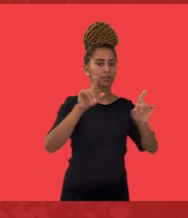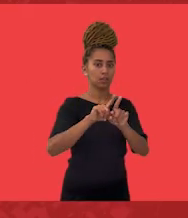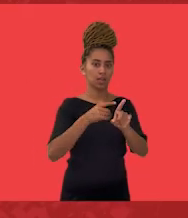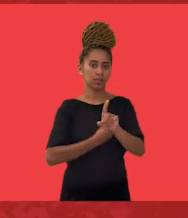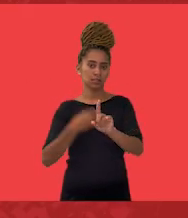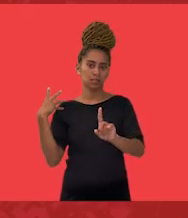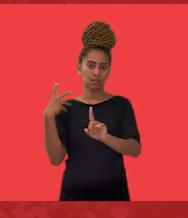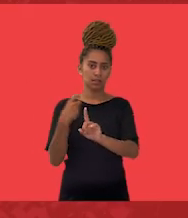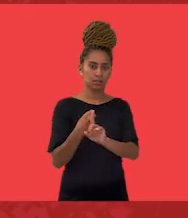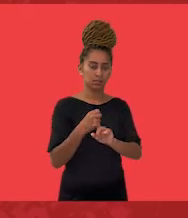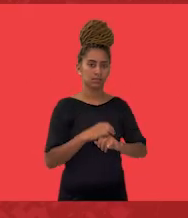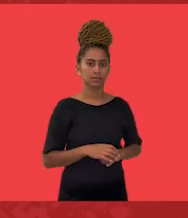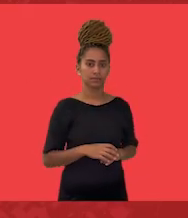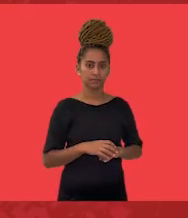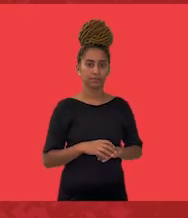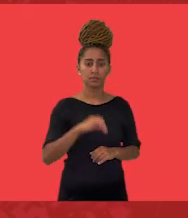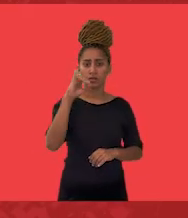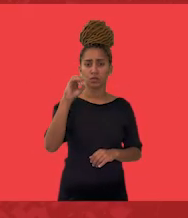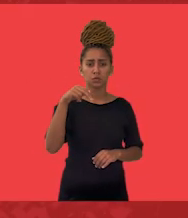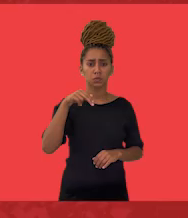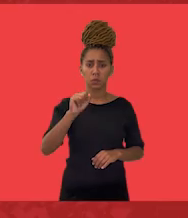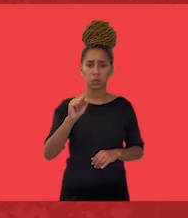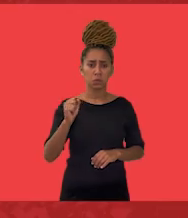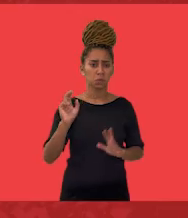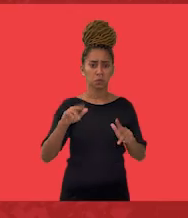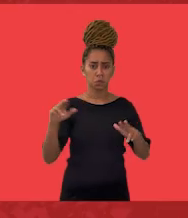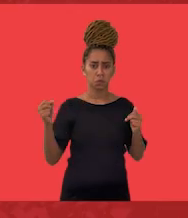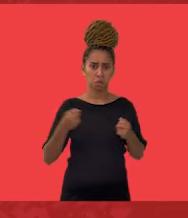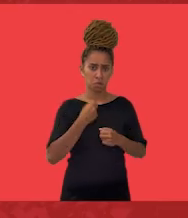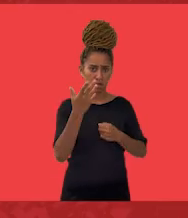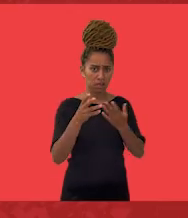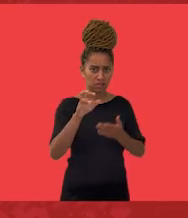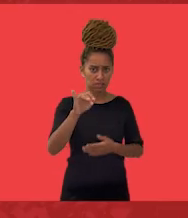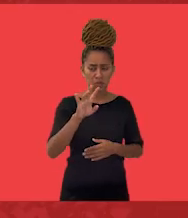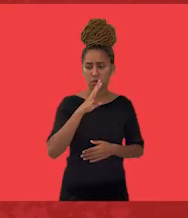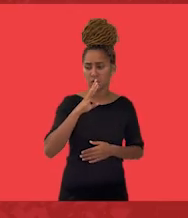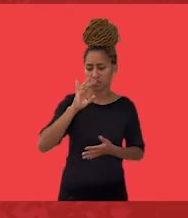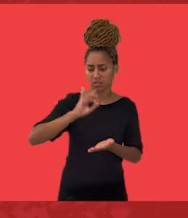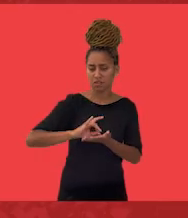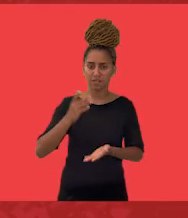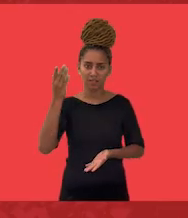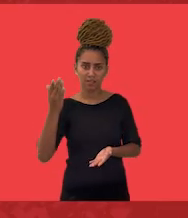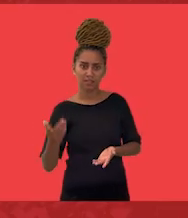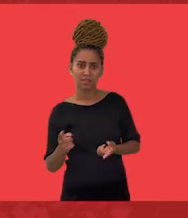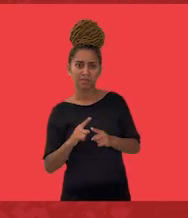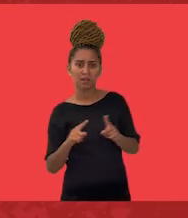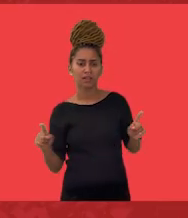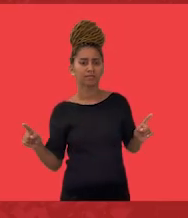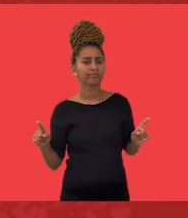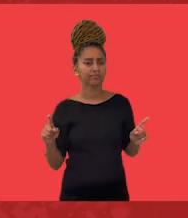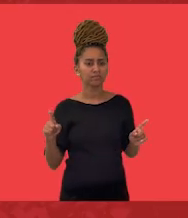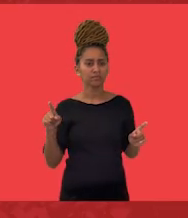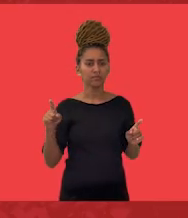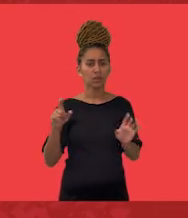Pai, naquela noite, desejei segurar tua mão ao atravessar a rua